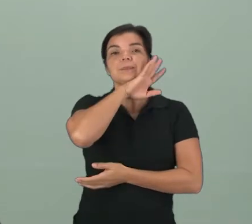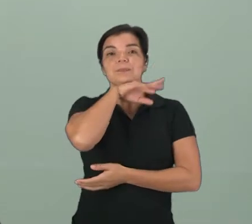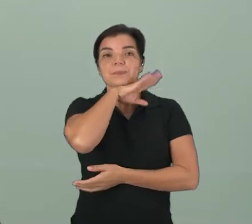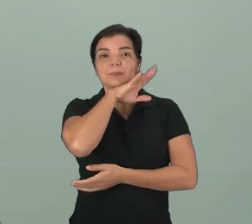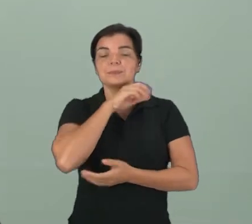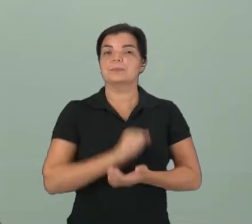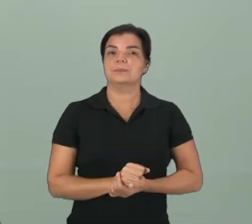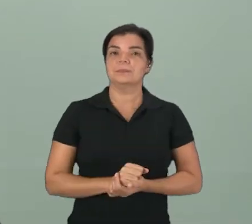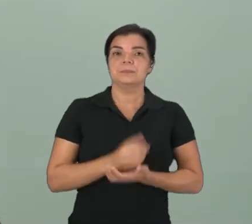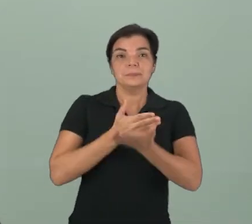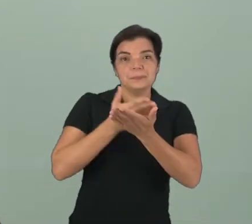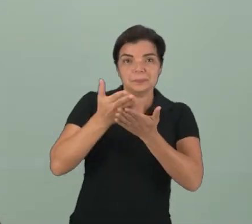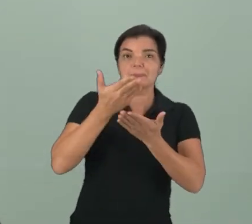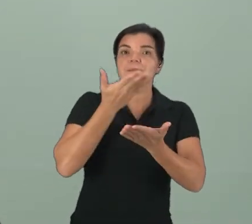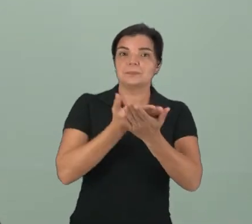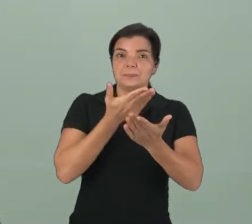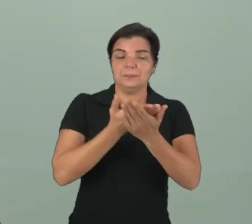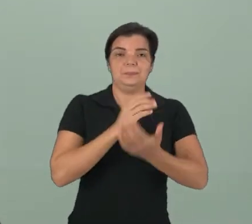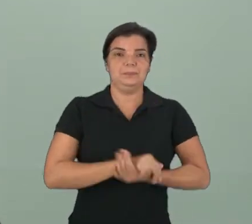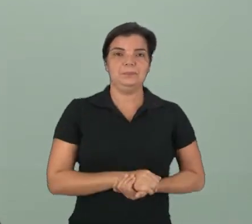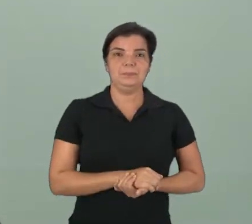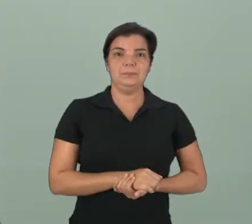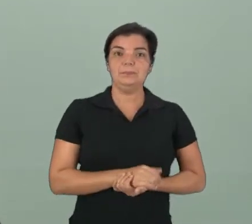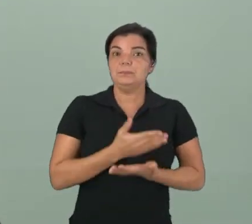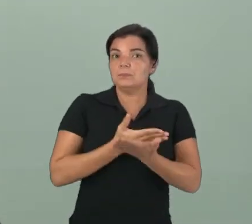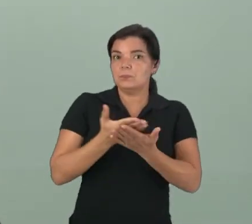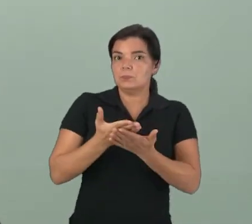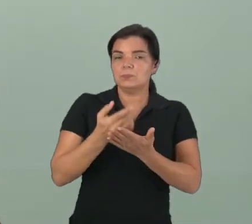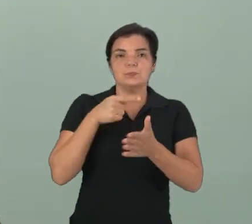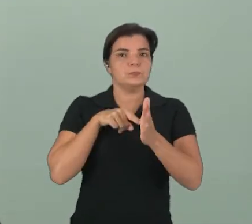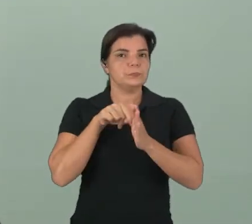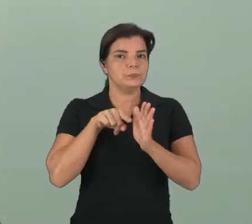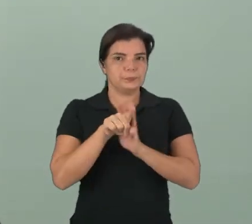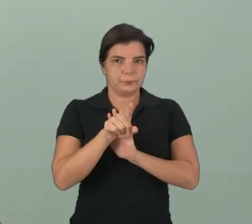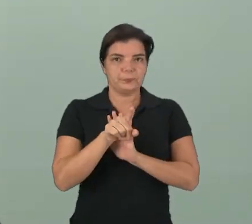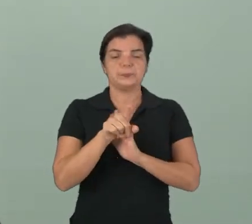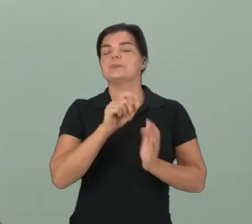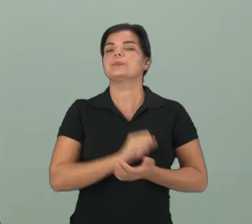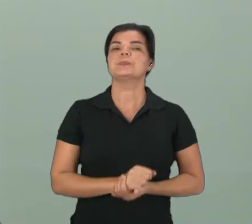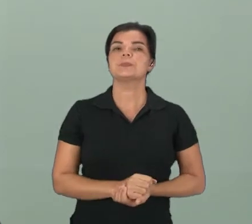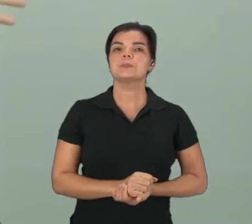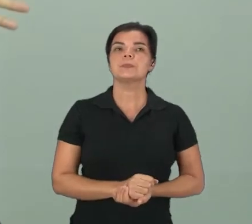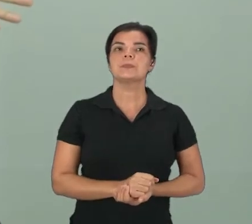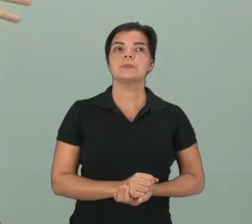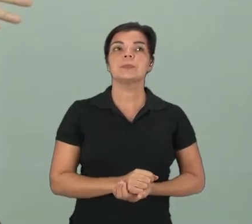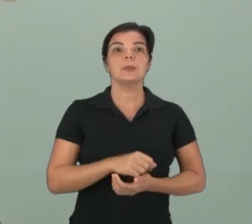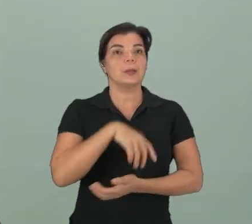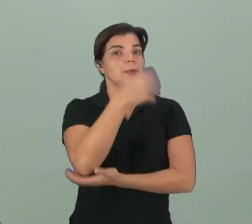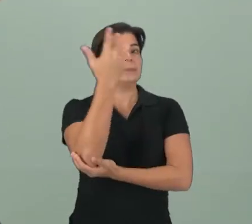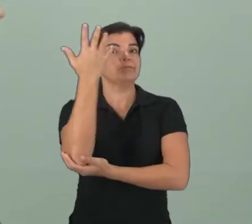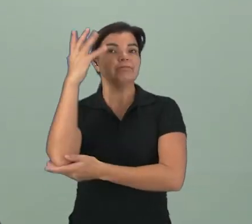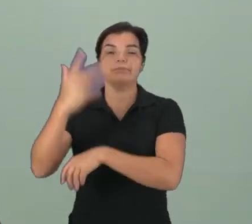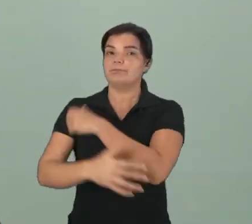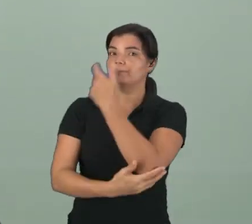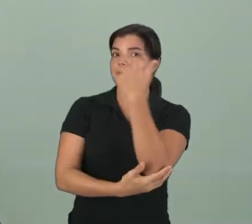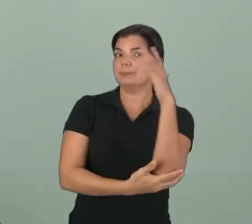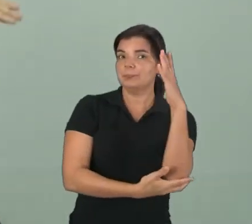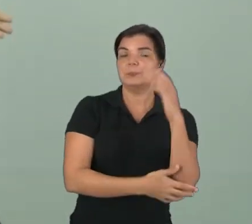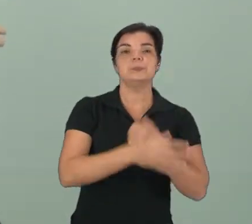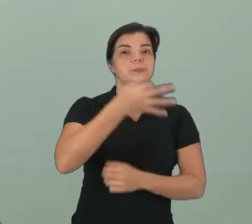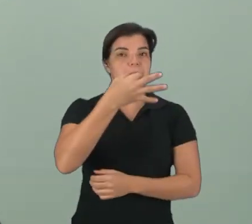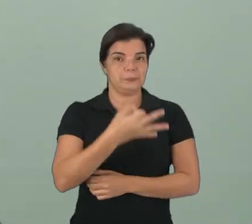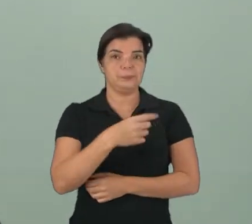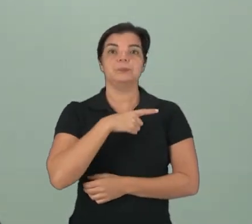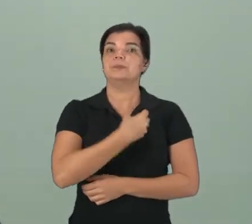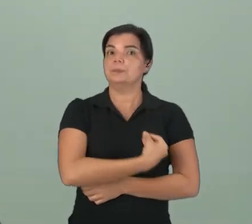certo? Então vamos dar início à nossa aula? Eu quero começar te perguntando. Olha só, turminha, na natureza, certo? Existem